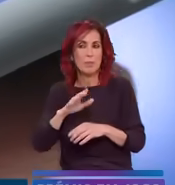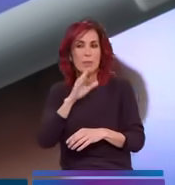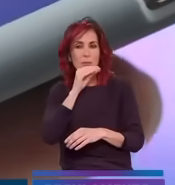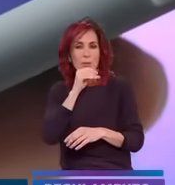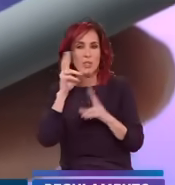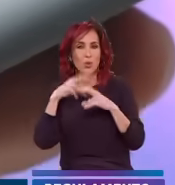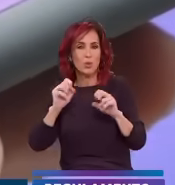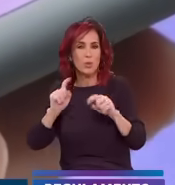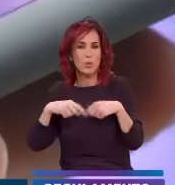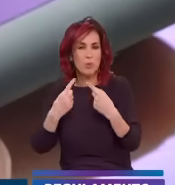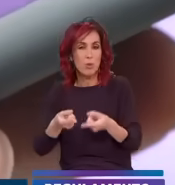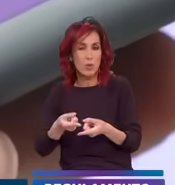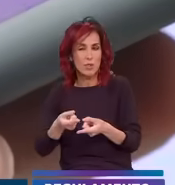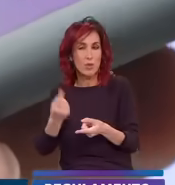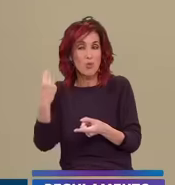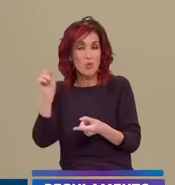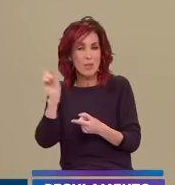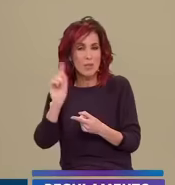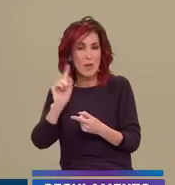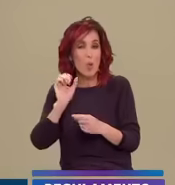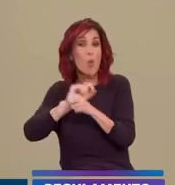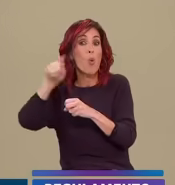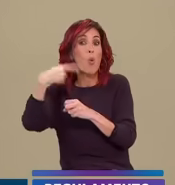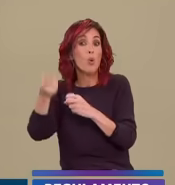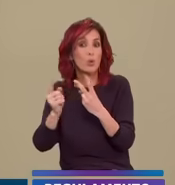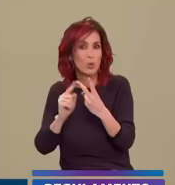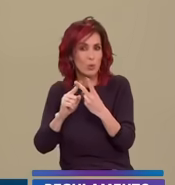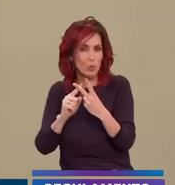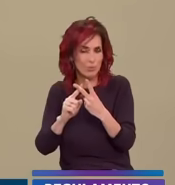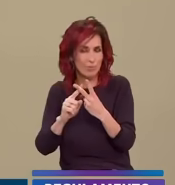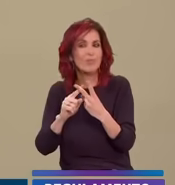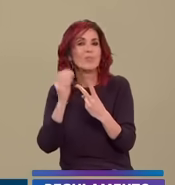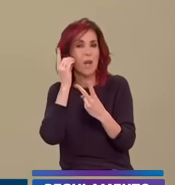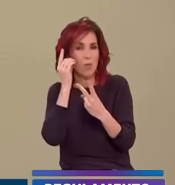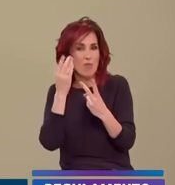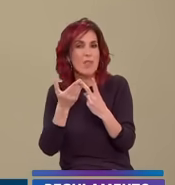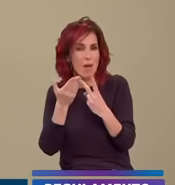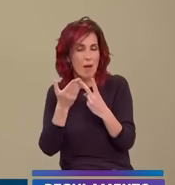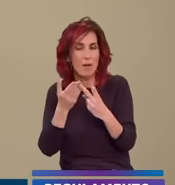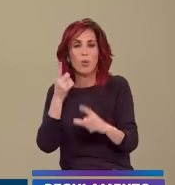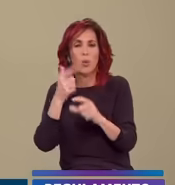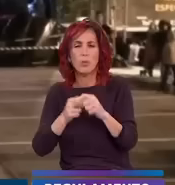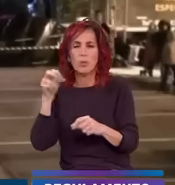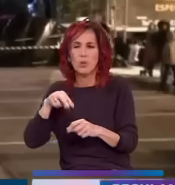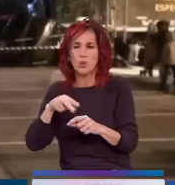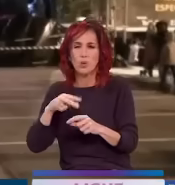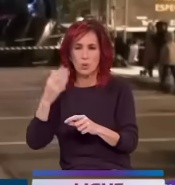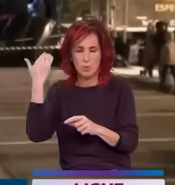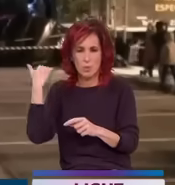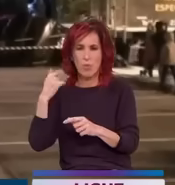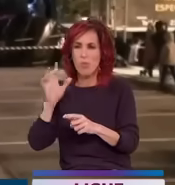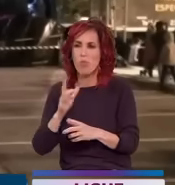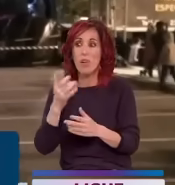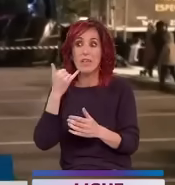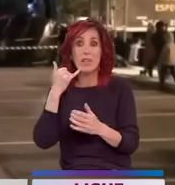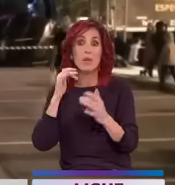descobriram depois não ser o único. Fernando tinha um outro telemóvel, comprado em junho passado, com o qual comunicava